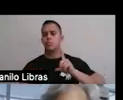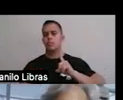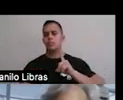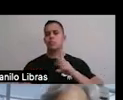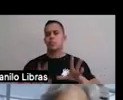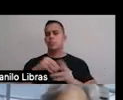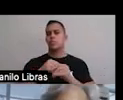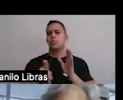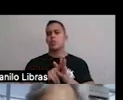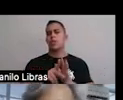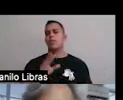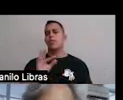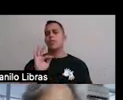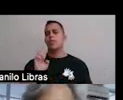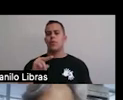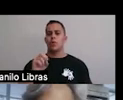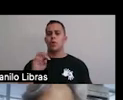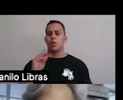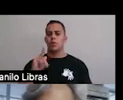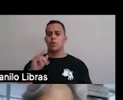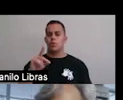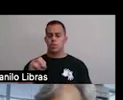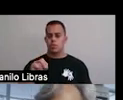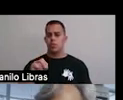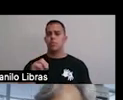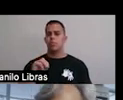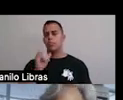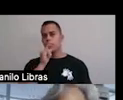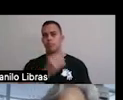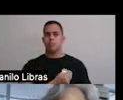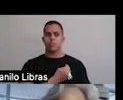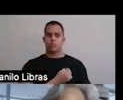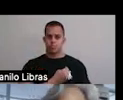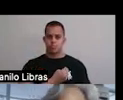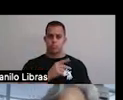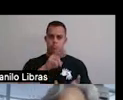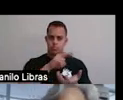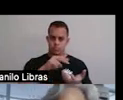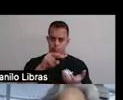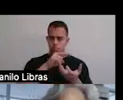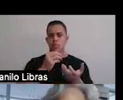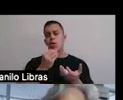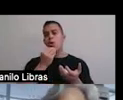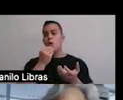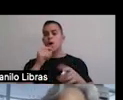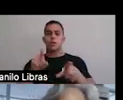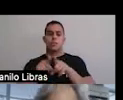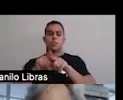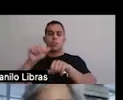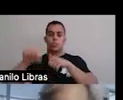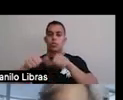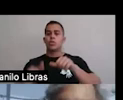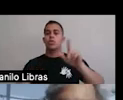fenótipo patogênico, por exemplo, para um organismo. E, claro, para mudar genomas e, por exemplo,